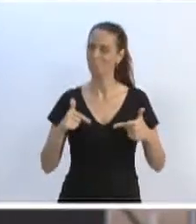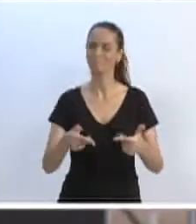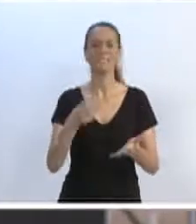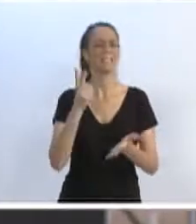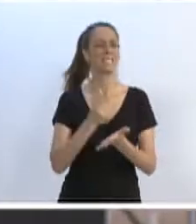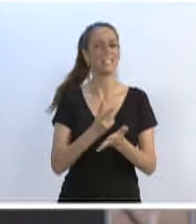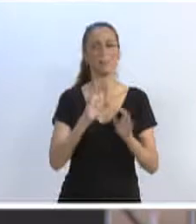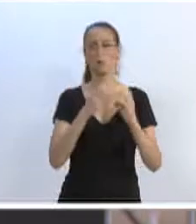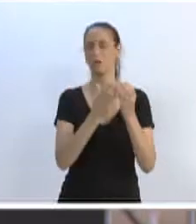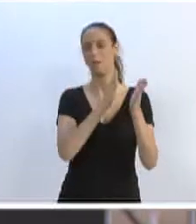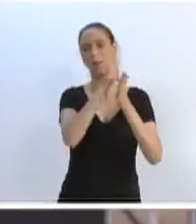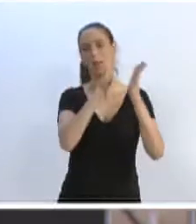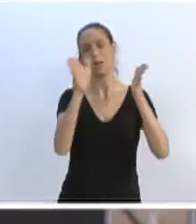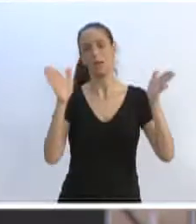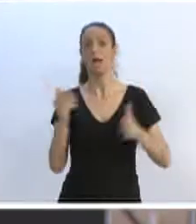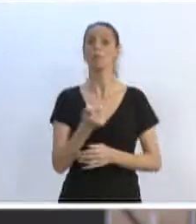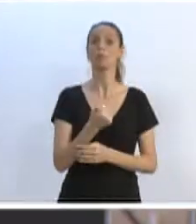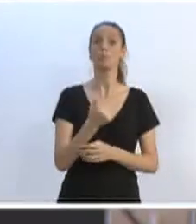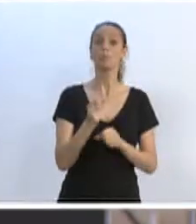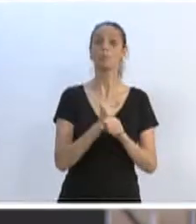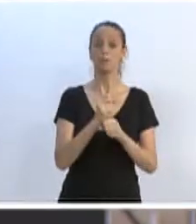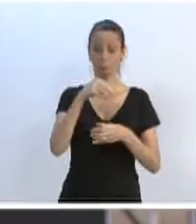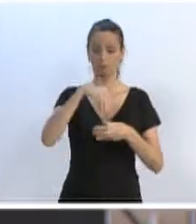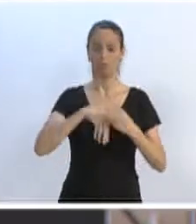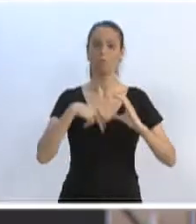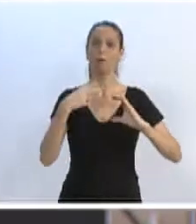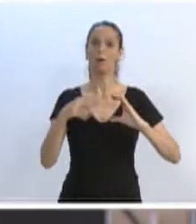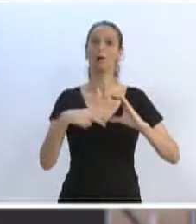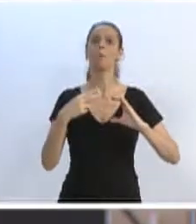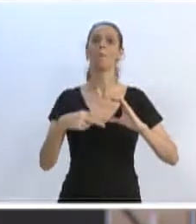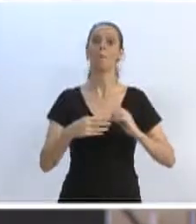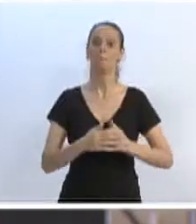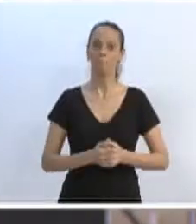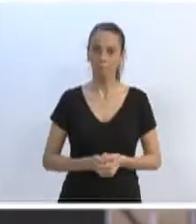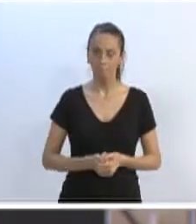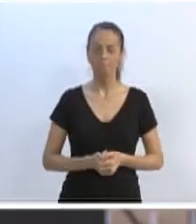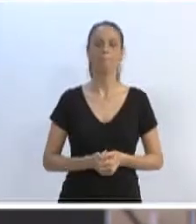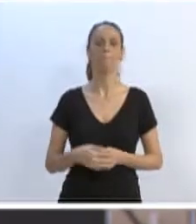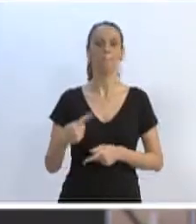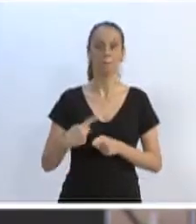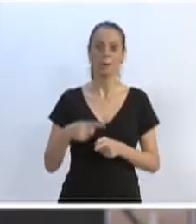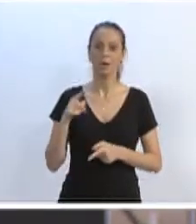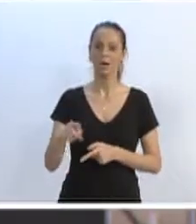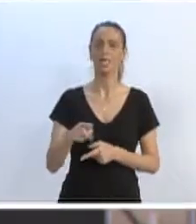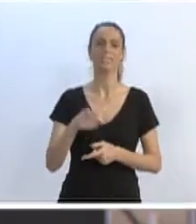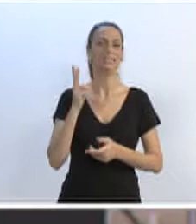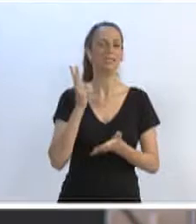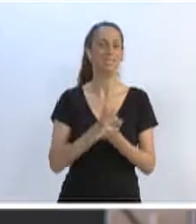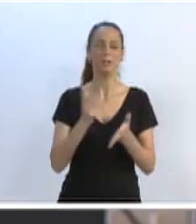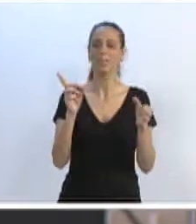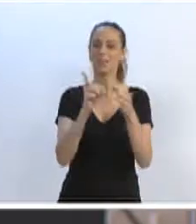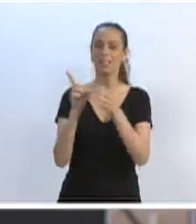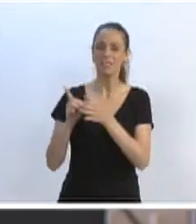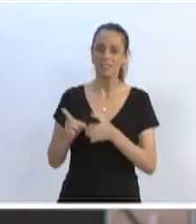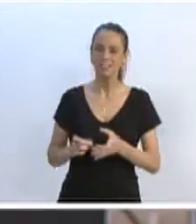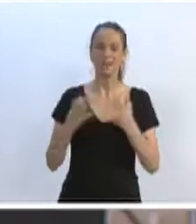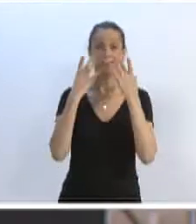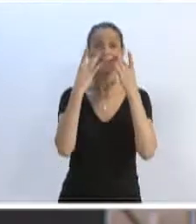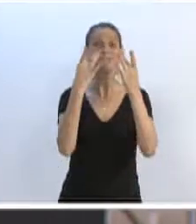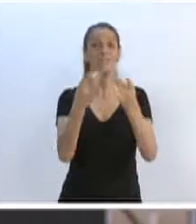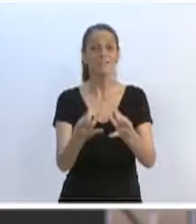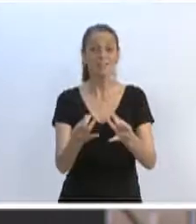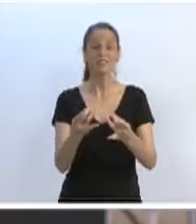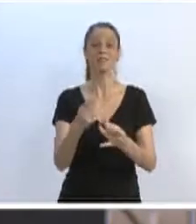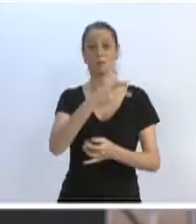nossas comunidades, tanto é que ficou 12 anos na Câmara de Vereadores, pela sua forma de atender, de também fazer atenção aí na